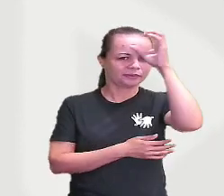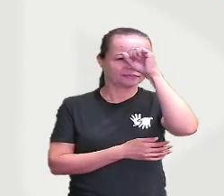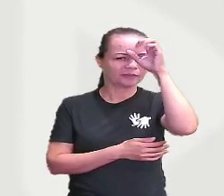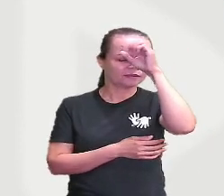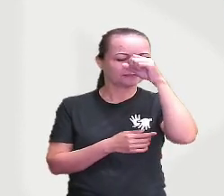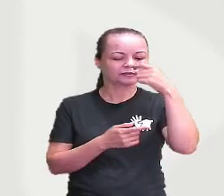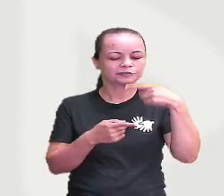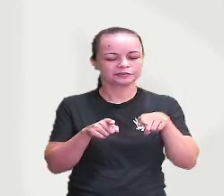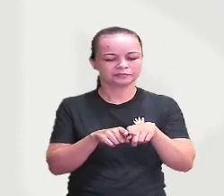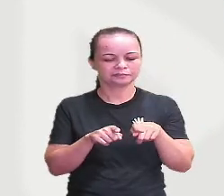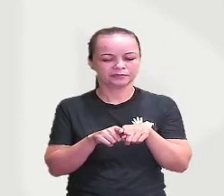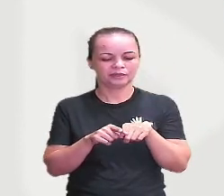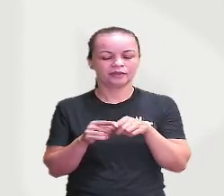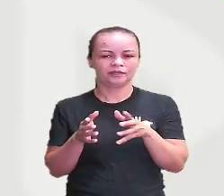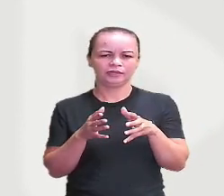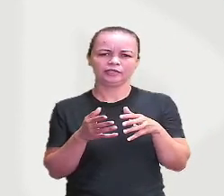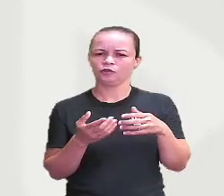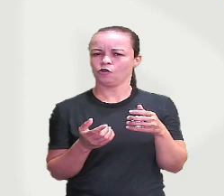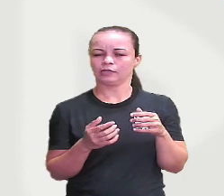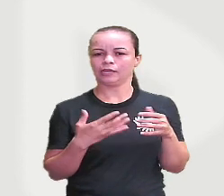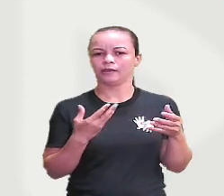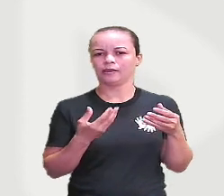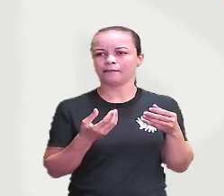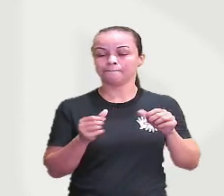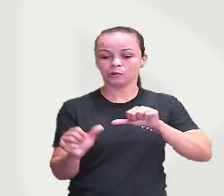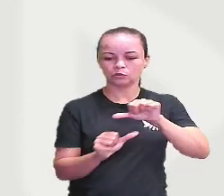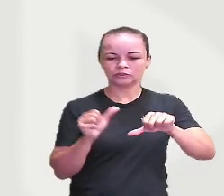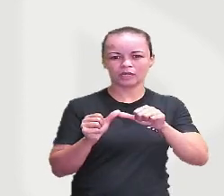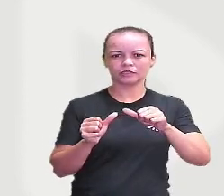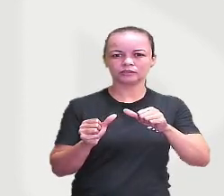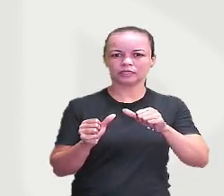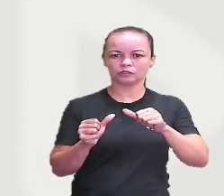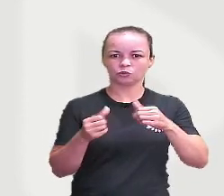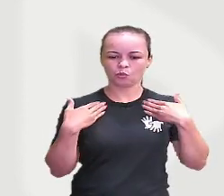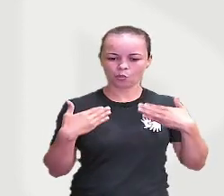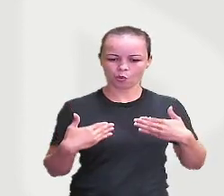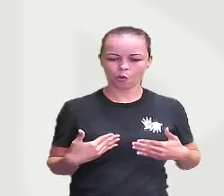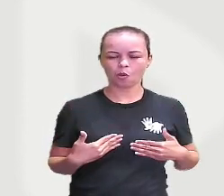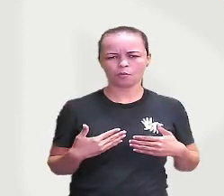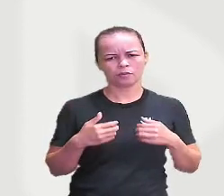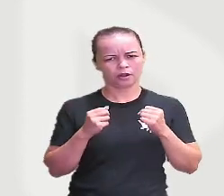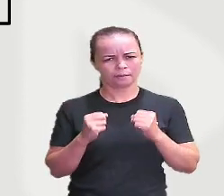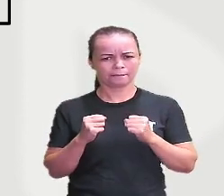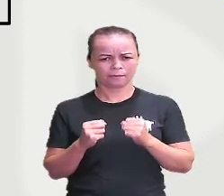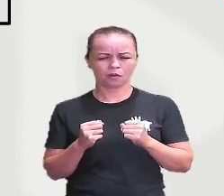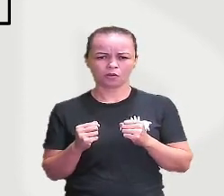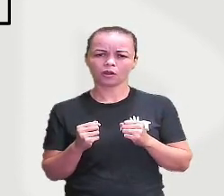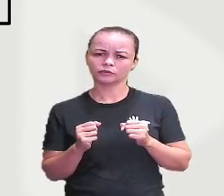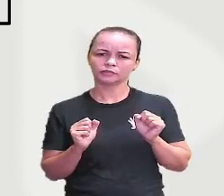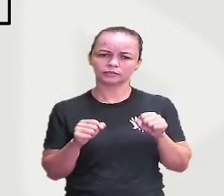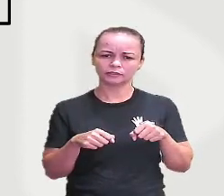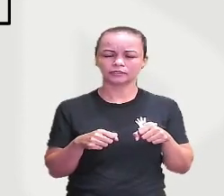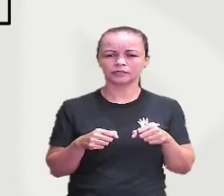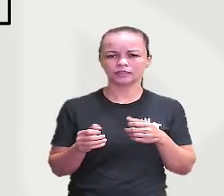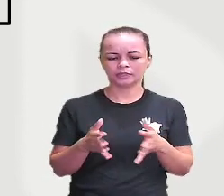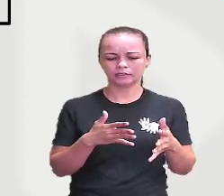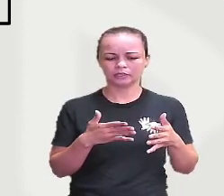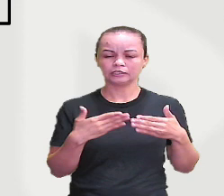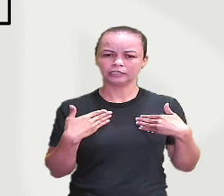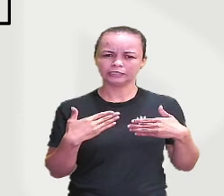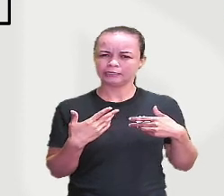que qualquer alteração do nosso bem-estar, né, ele pode sim e deve ser considerado como um estado,